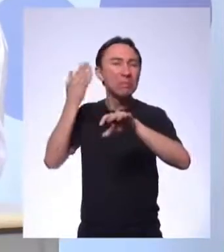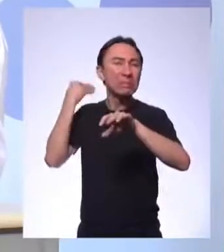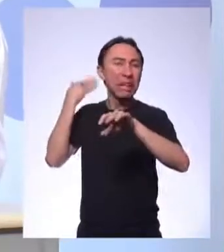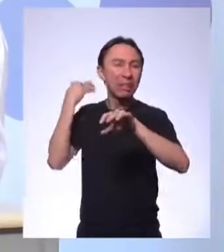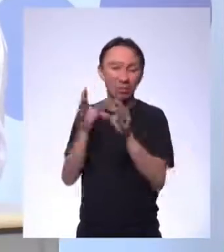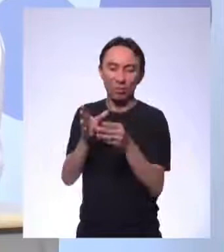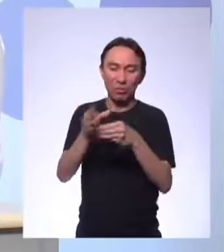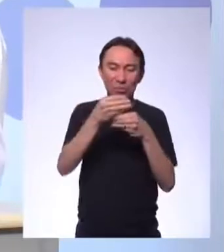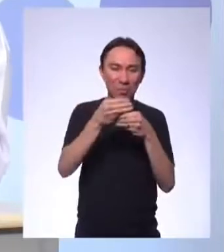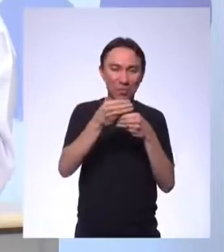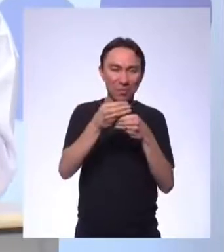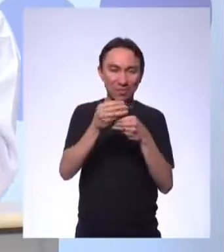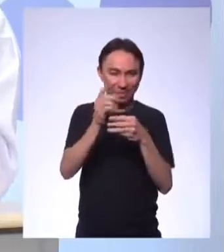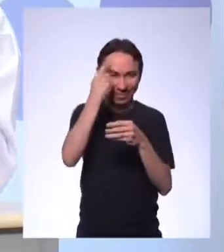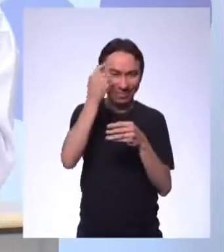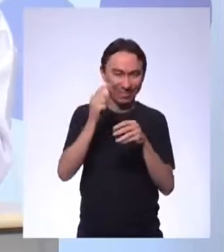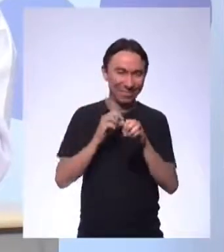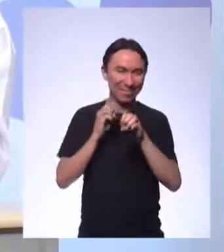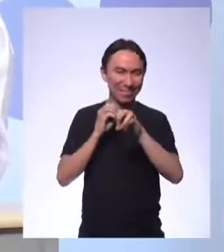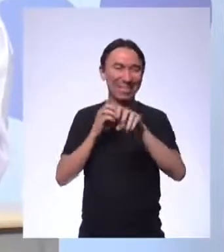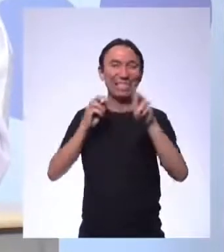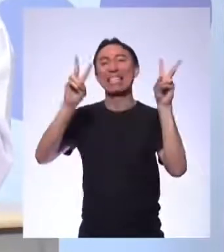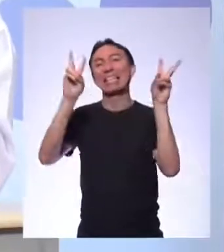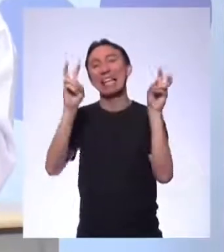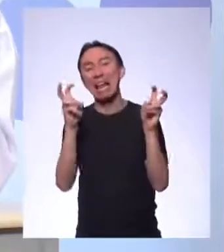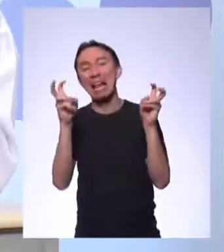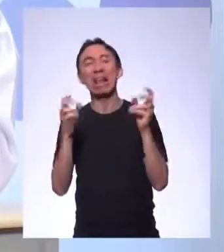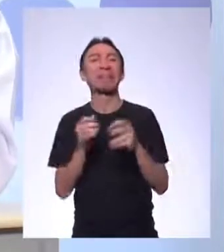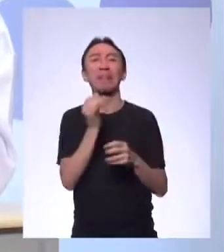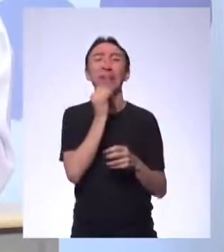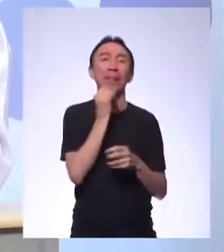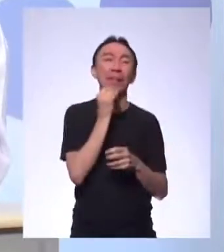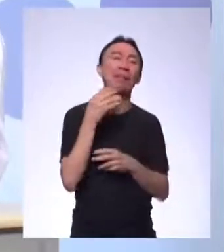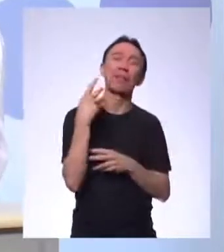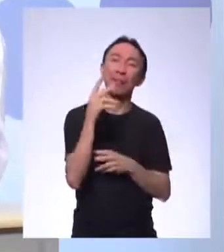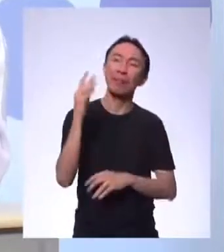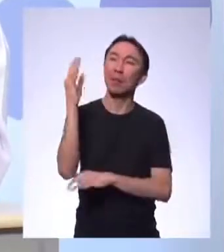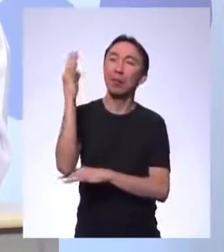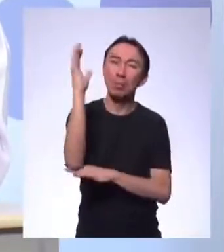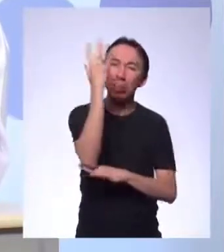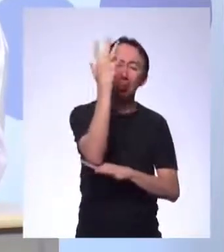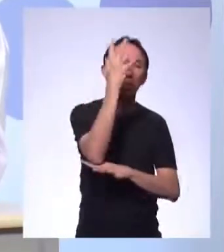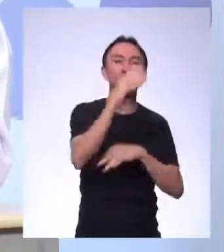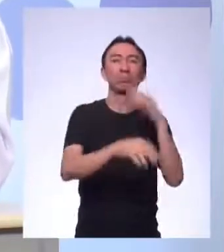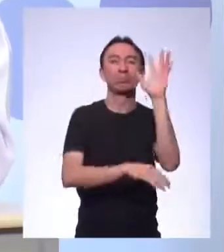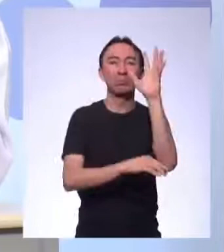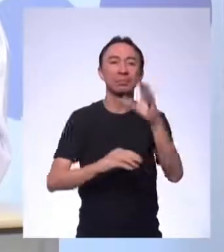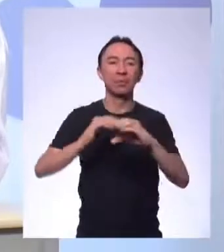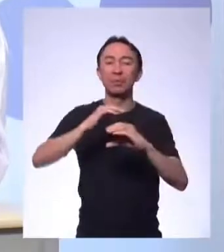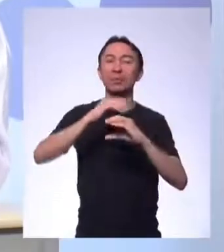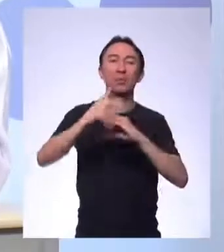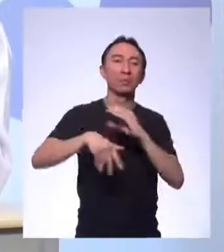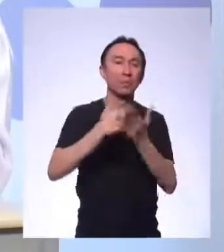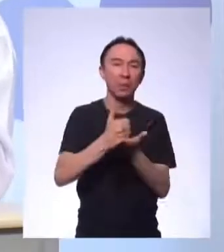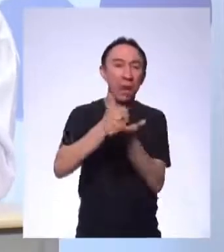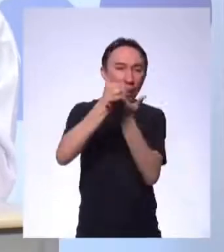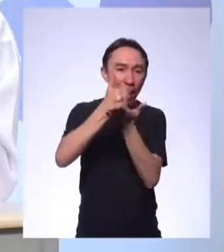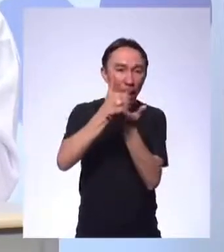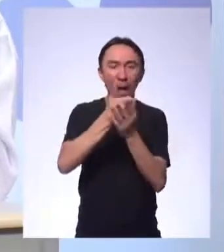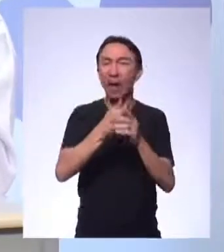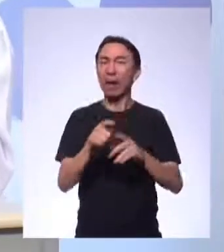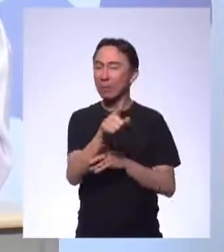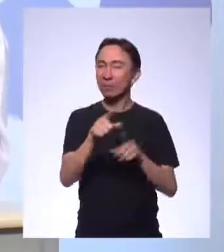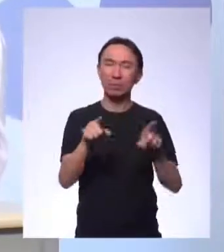a questão de você manter o ambiente, sustentabilidade, etc. Mas o professor vai trabalhar aí de uma